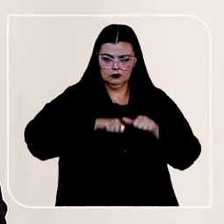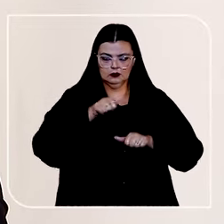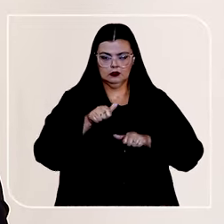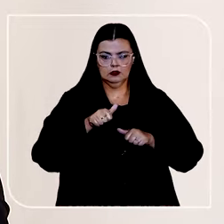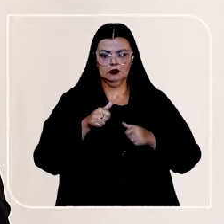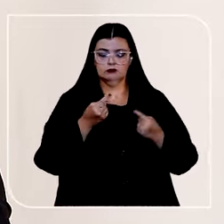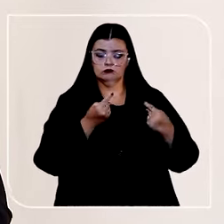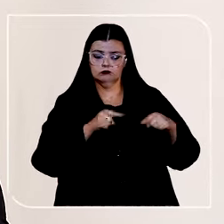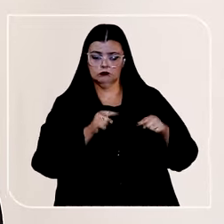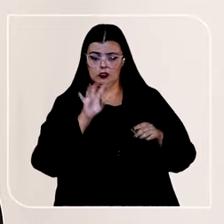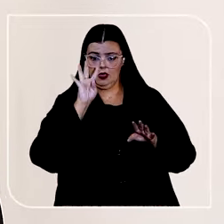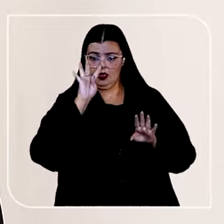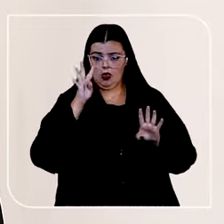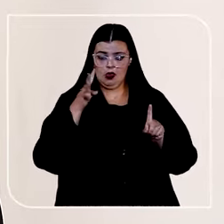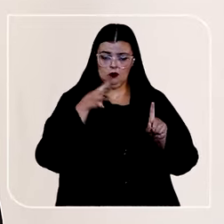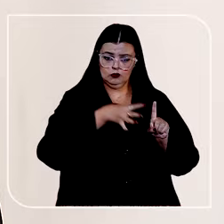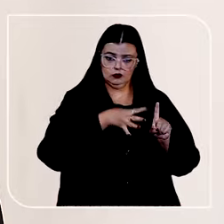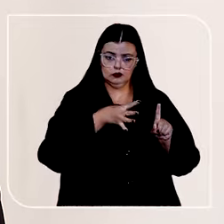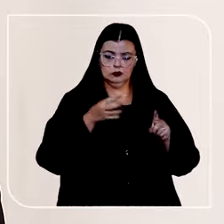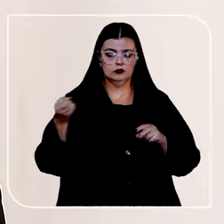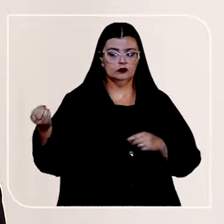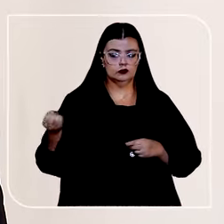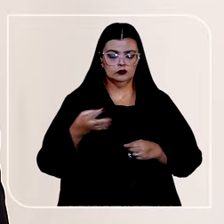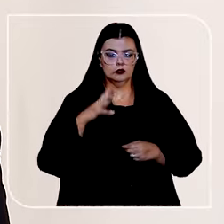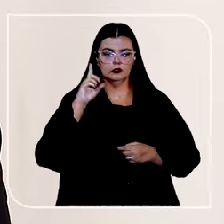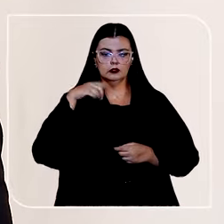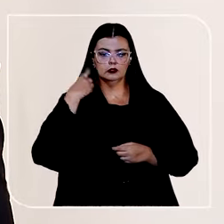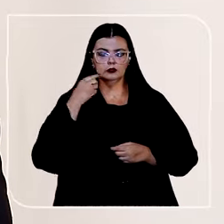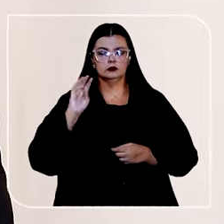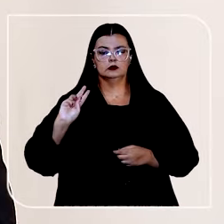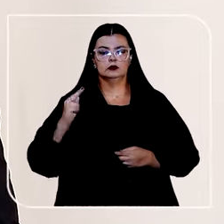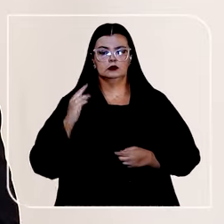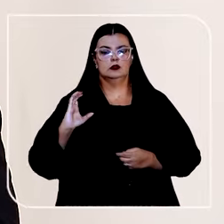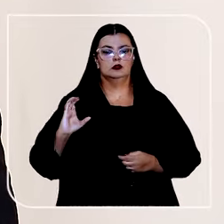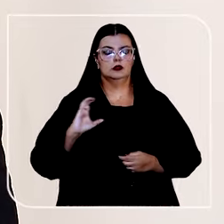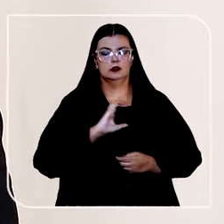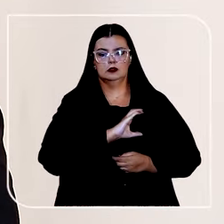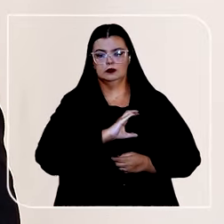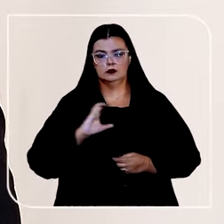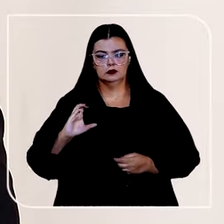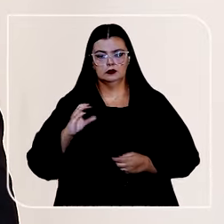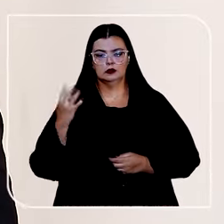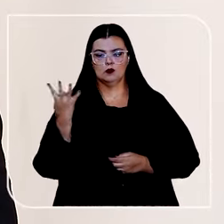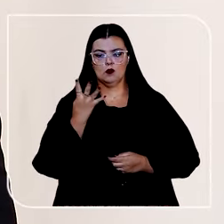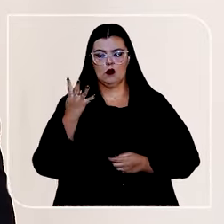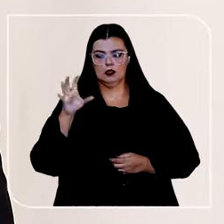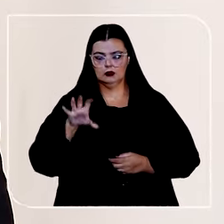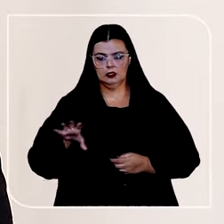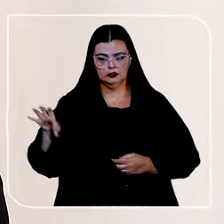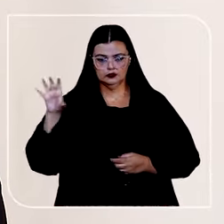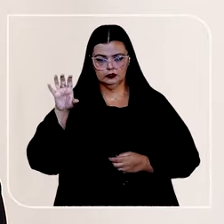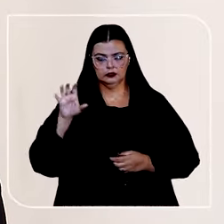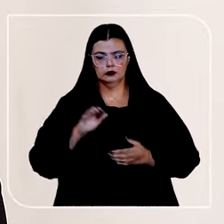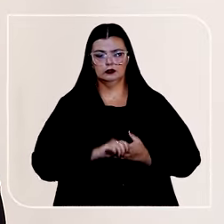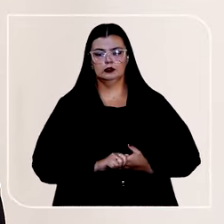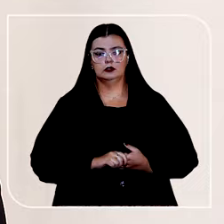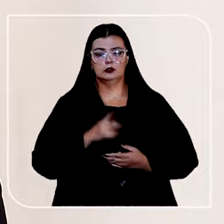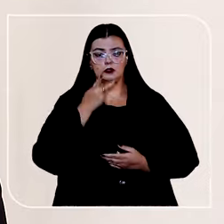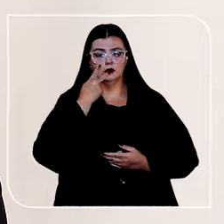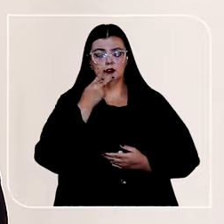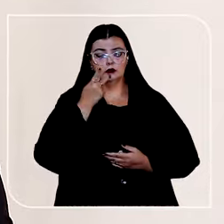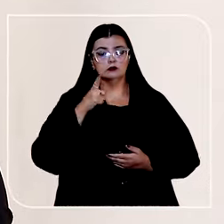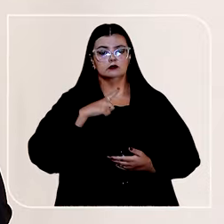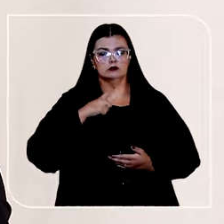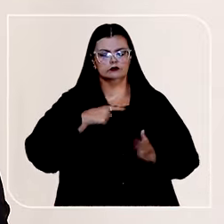defensor do acusado o novo advogado entrou com pedido de abes Corpus no Tribunal Regional Federal da Quarta Região alegando que